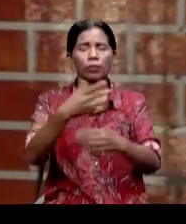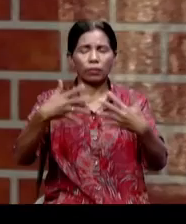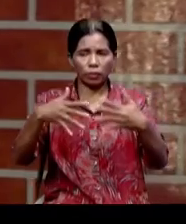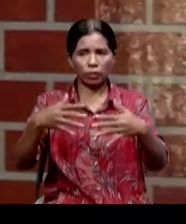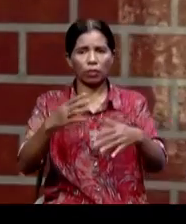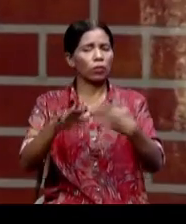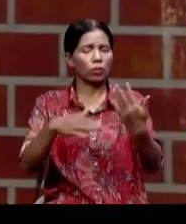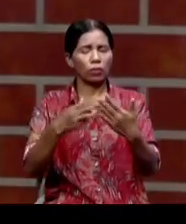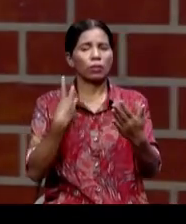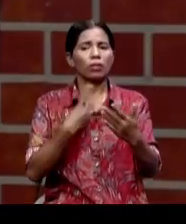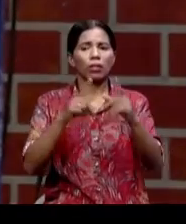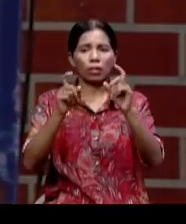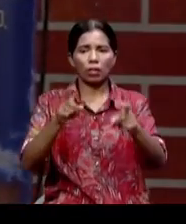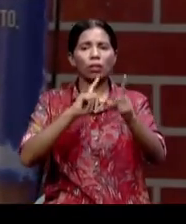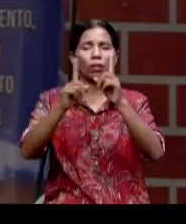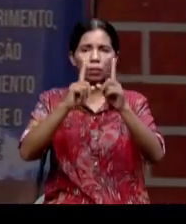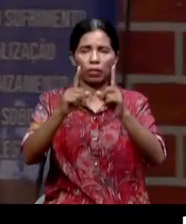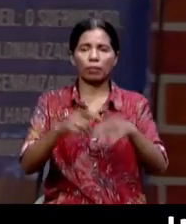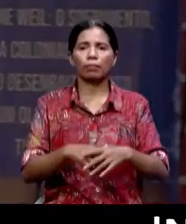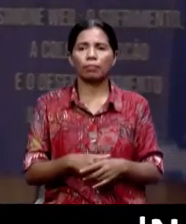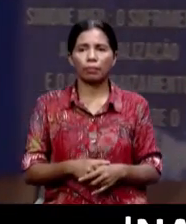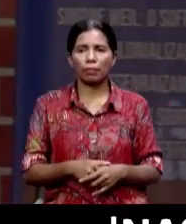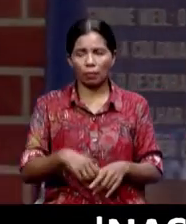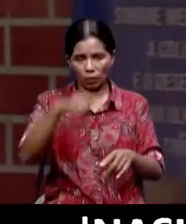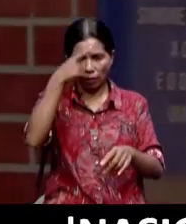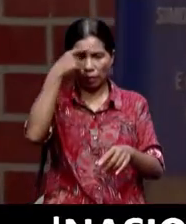tem como